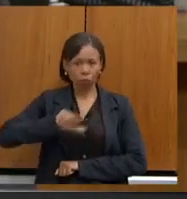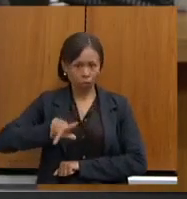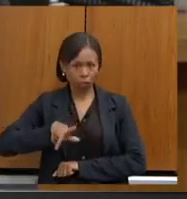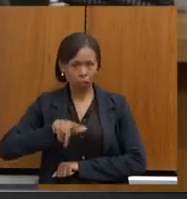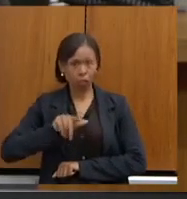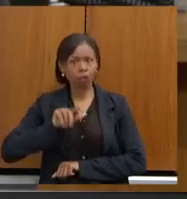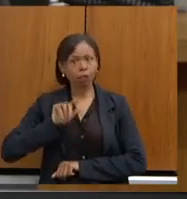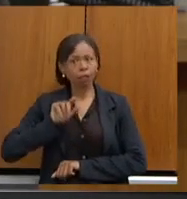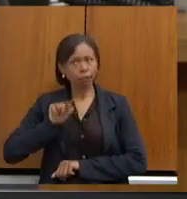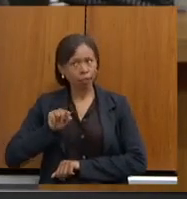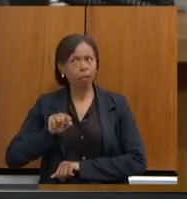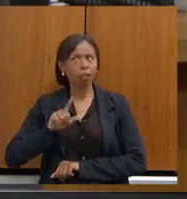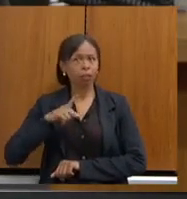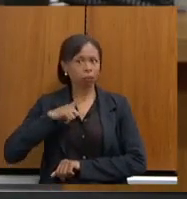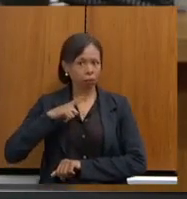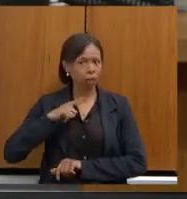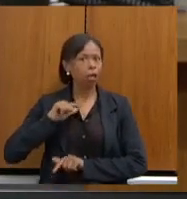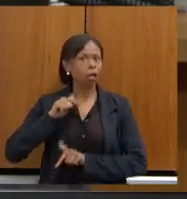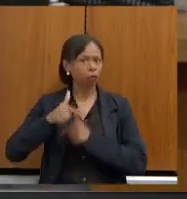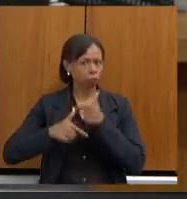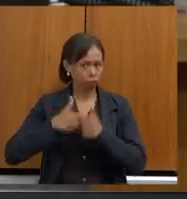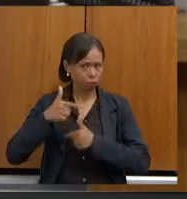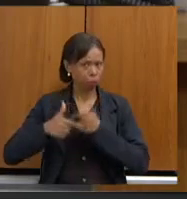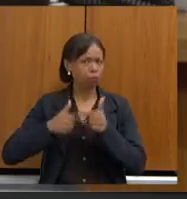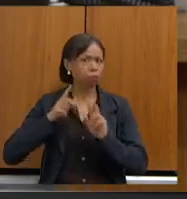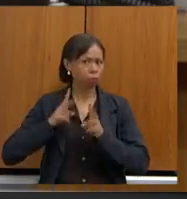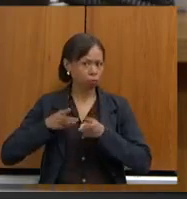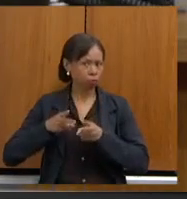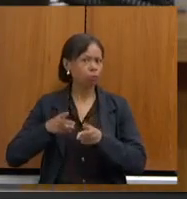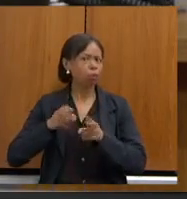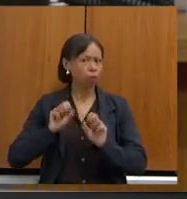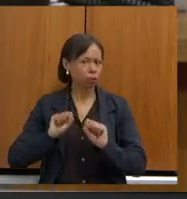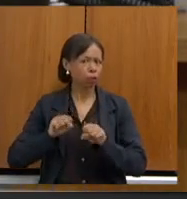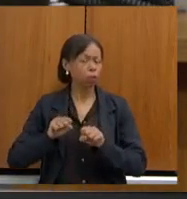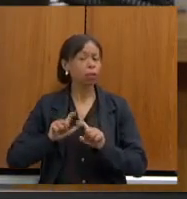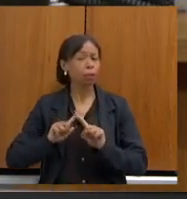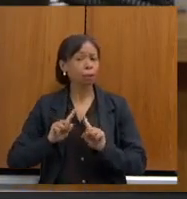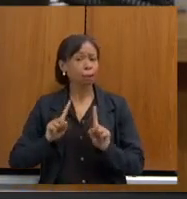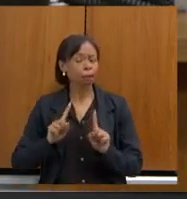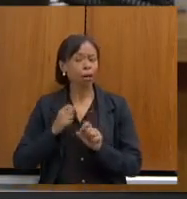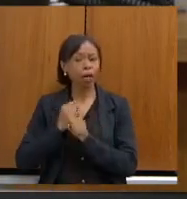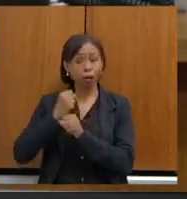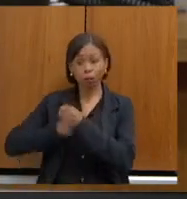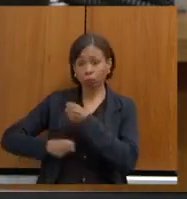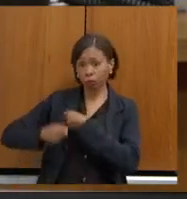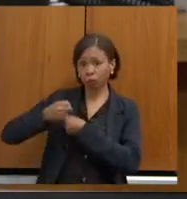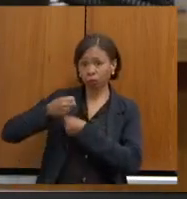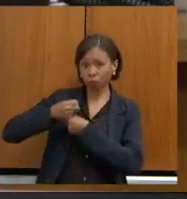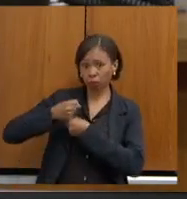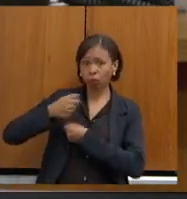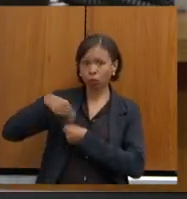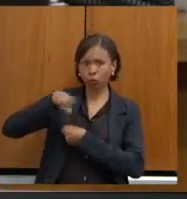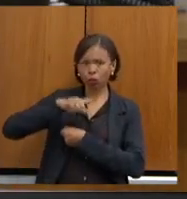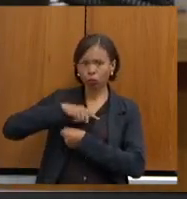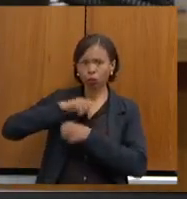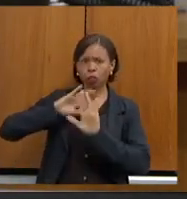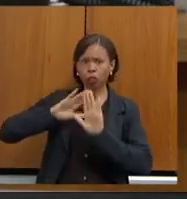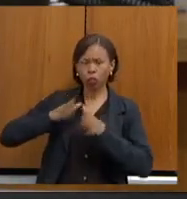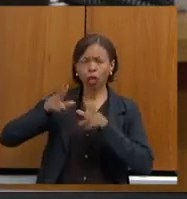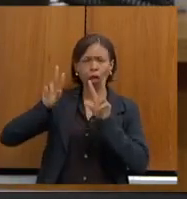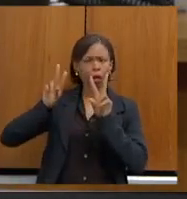fatos é conhecido Esse é notório inegável e o ano passado nós tratamos desse assunto